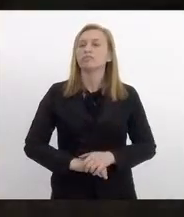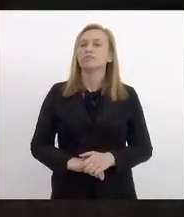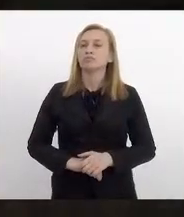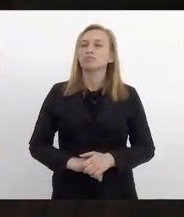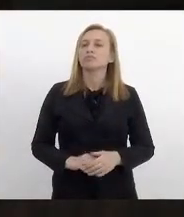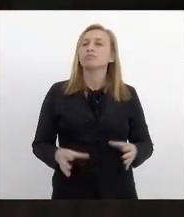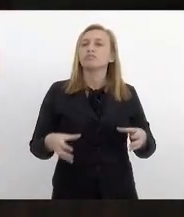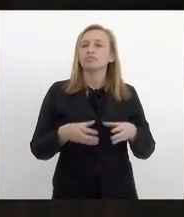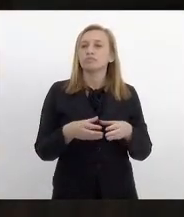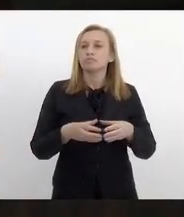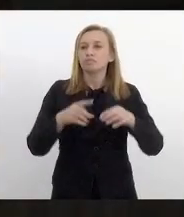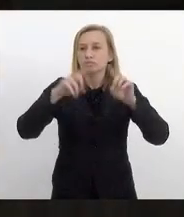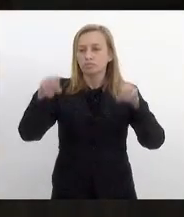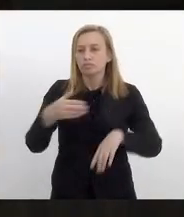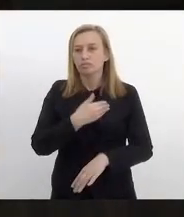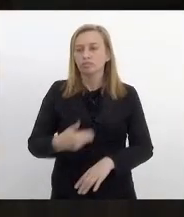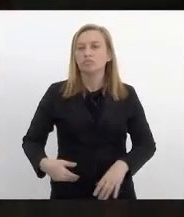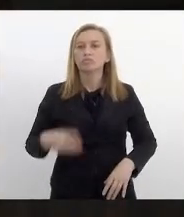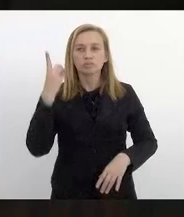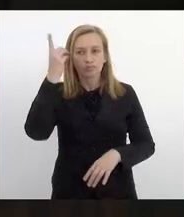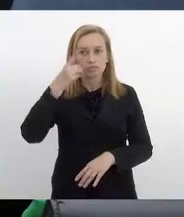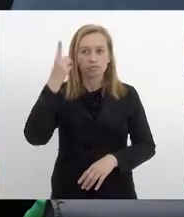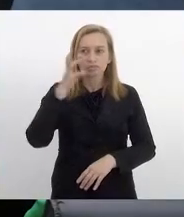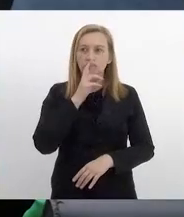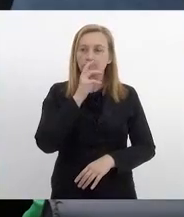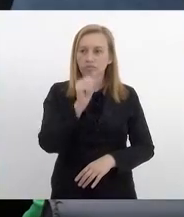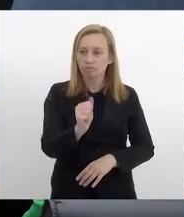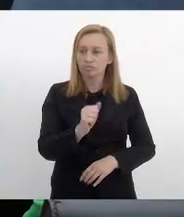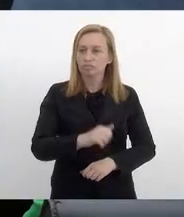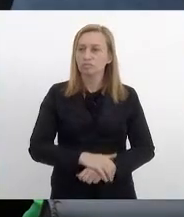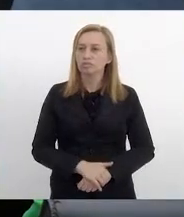Pela Comissão de Servidores Públicos, deputado Rodrigo Amorim.